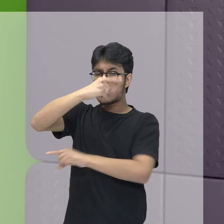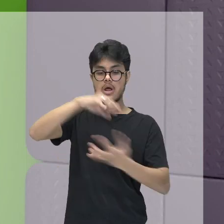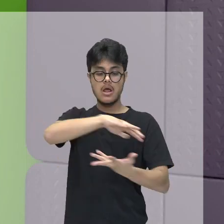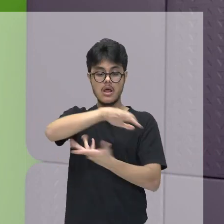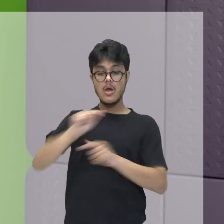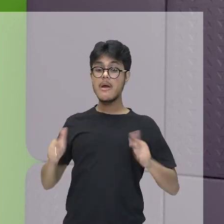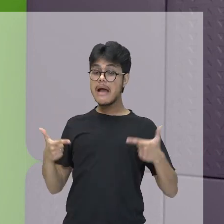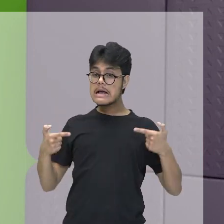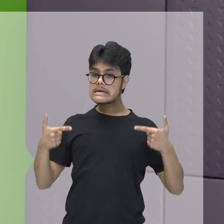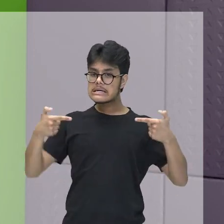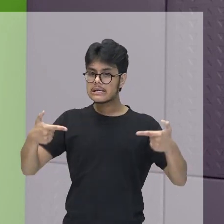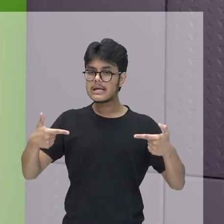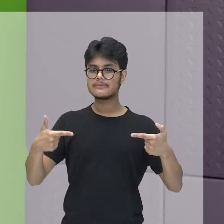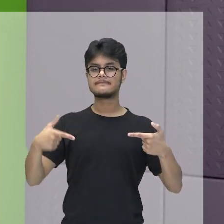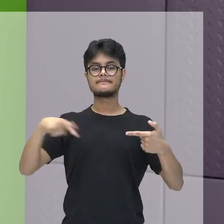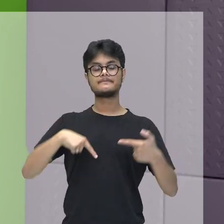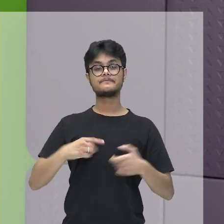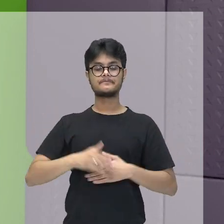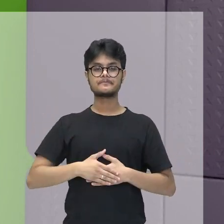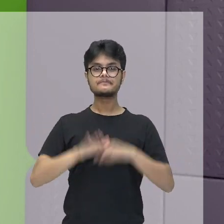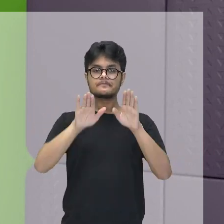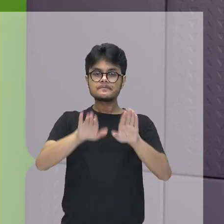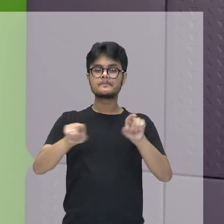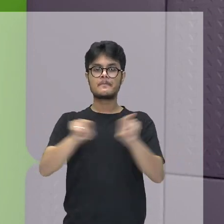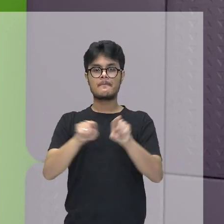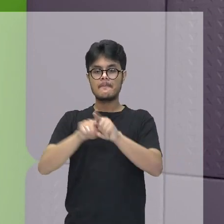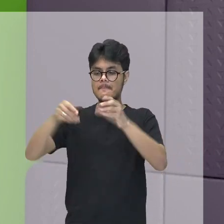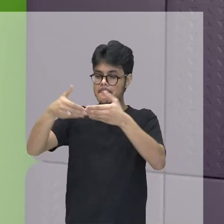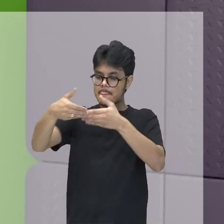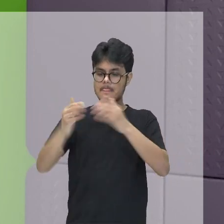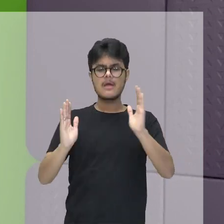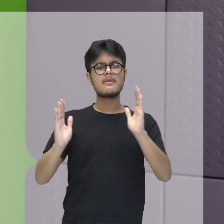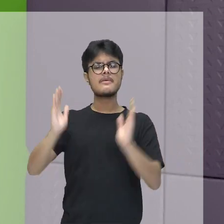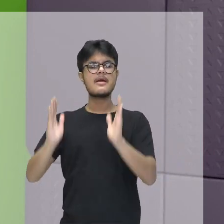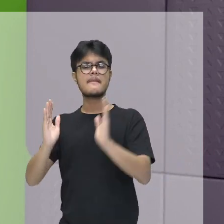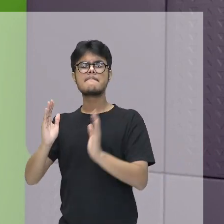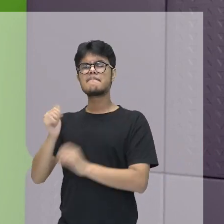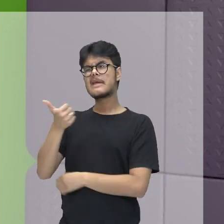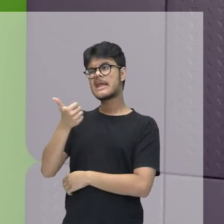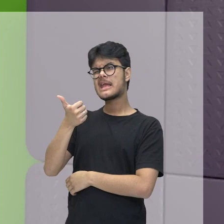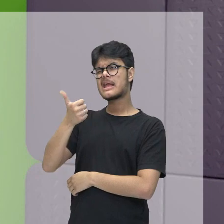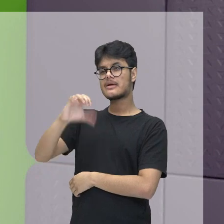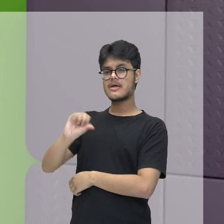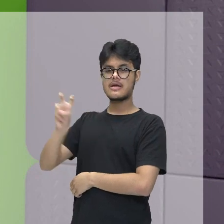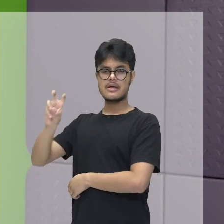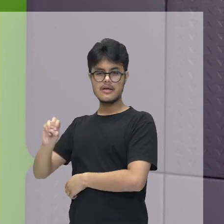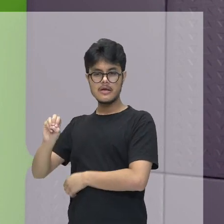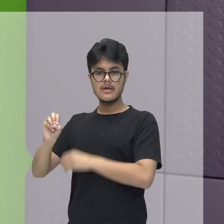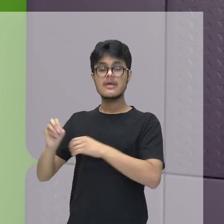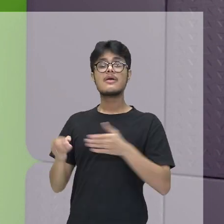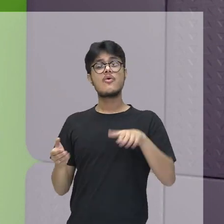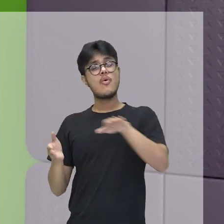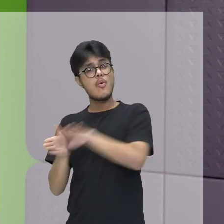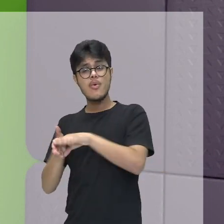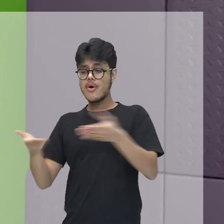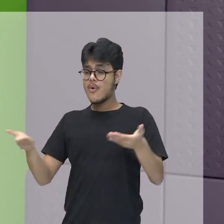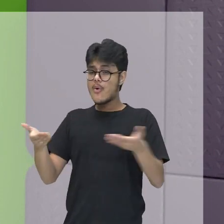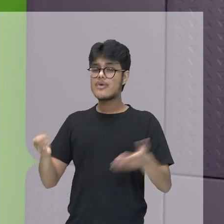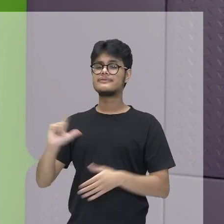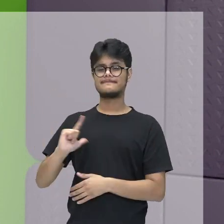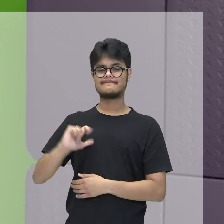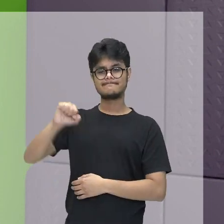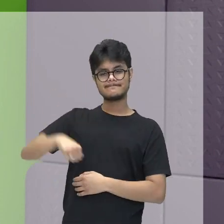chega à Lua. E lembrando que essa terceira fase, que começa em 1950, dura até os dias de hoje. Tá